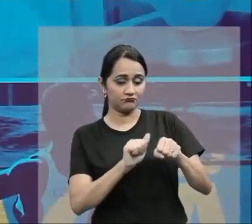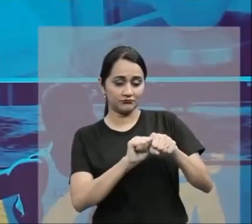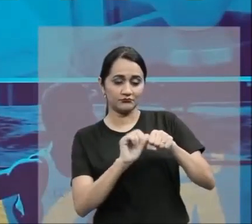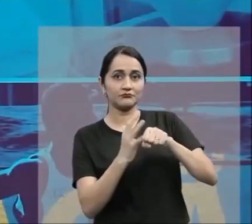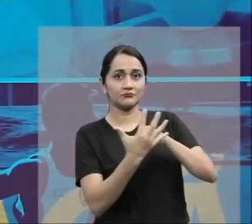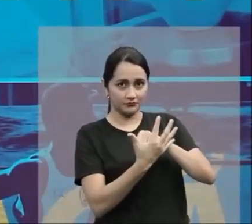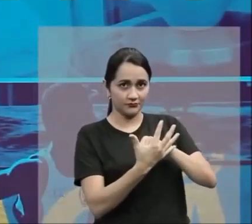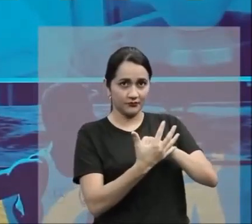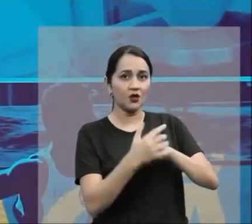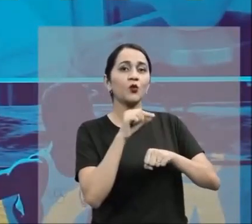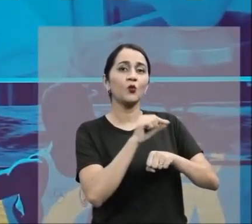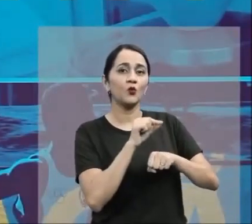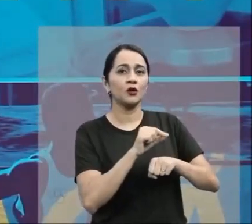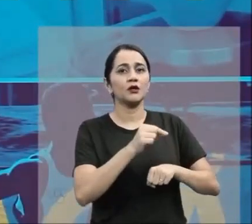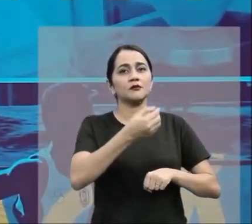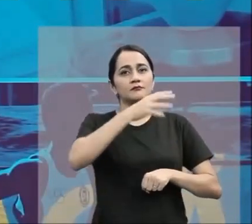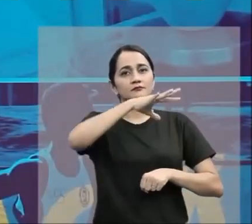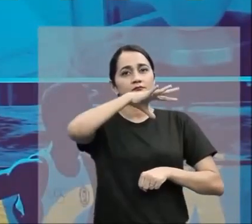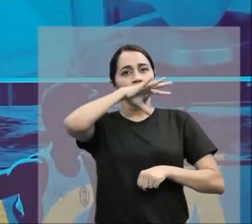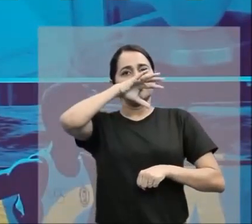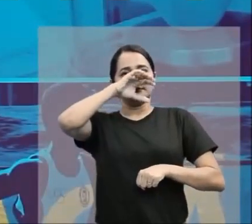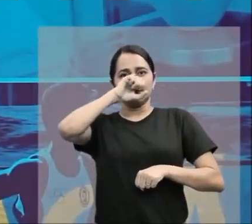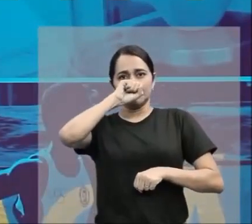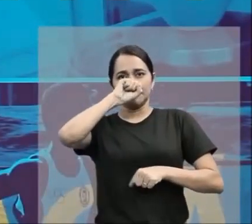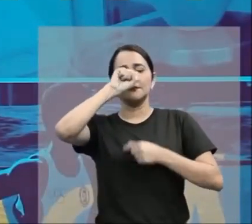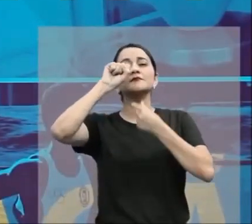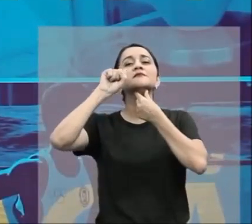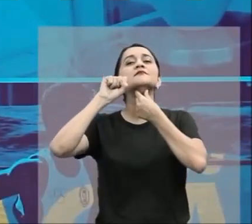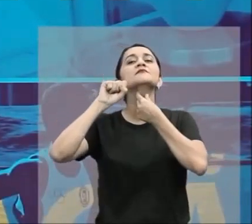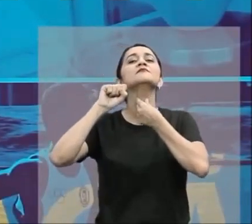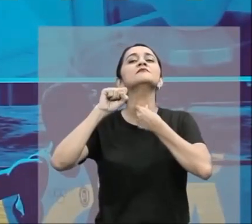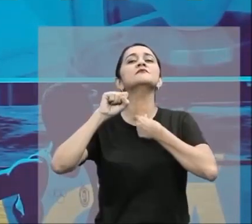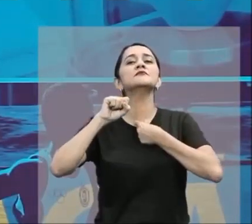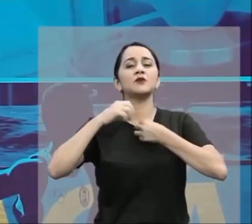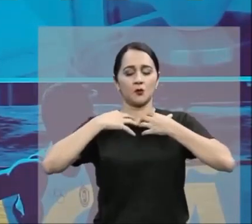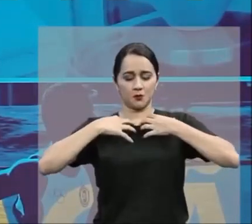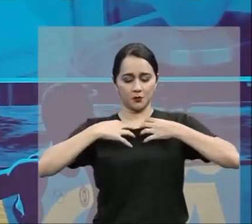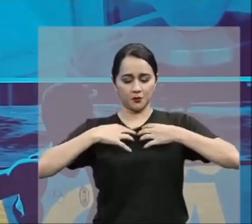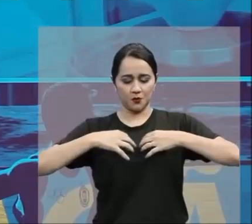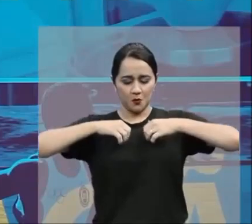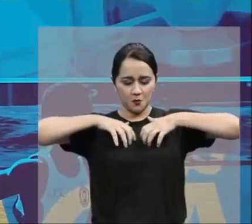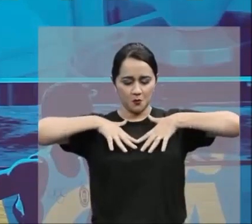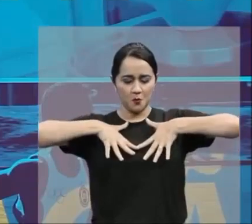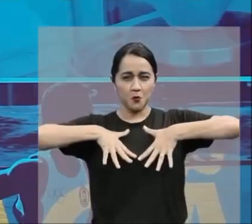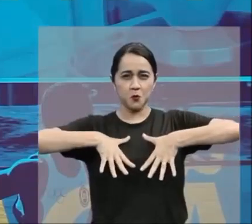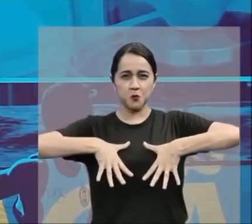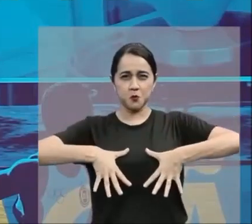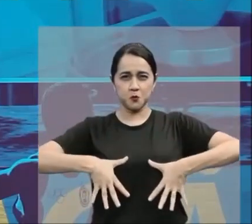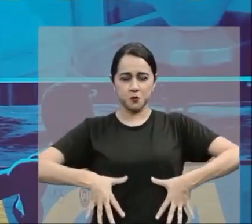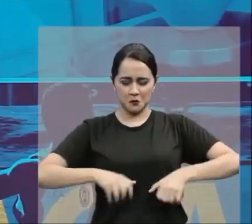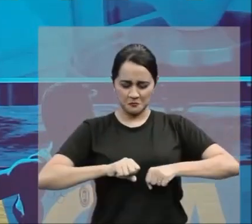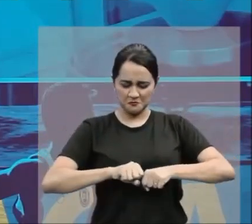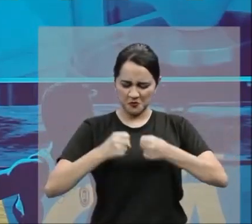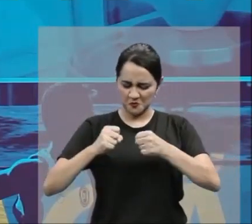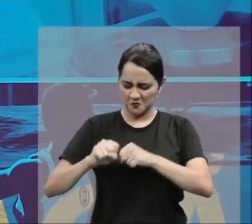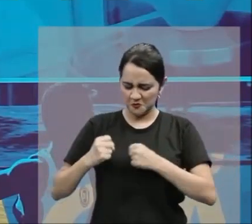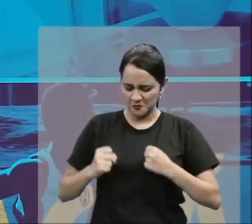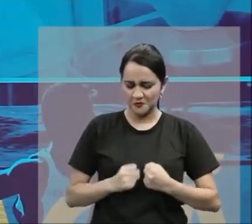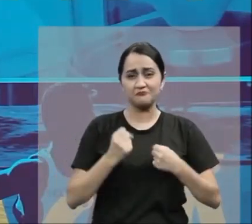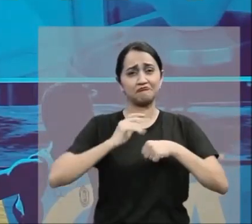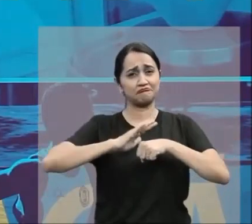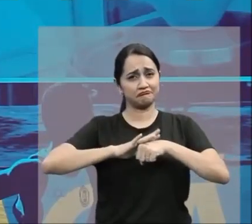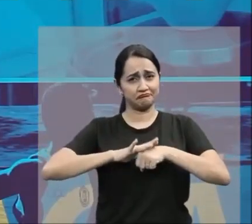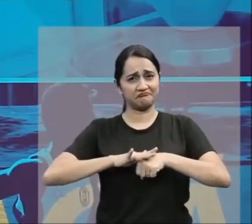Esses vírus são vírus que atacam o trato respiratório, ou seja, a nossa traqueia, laringe, pulmões,